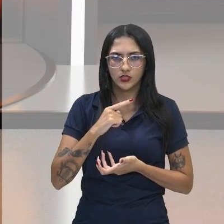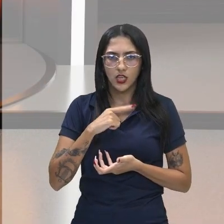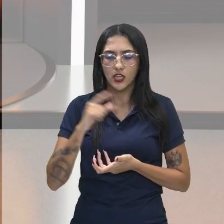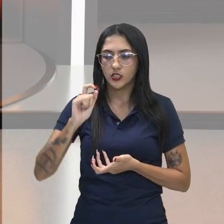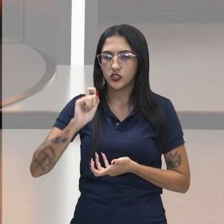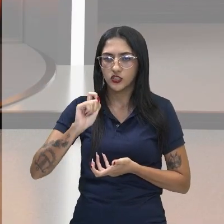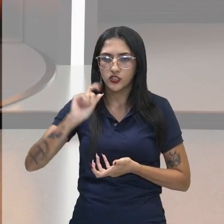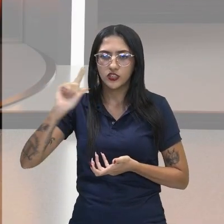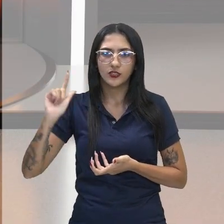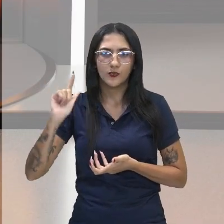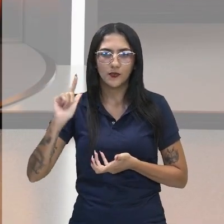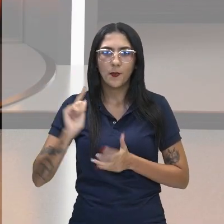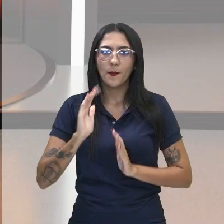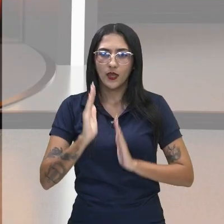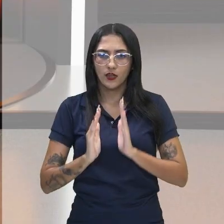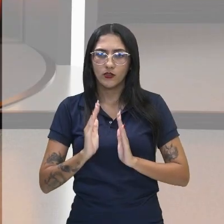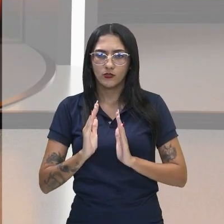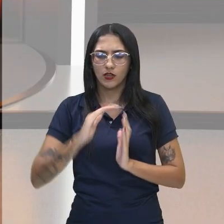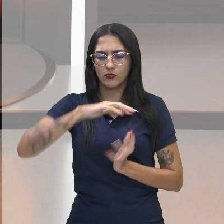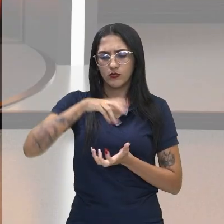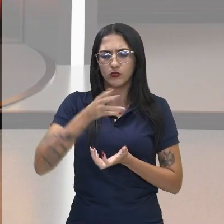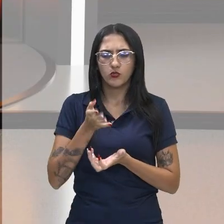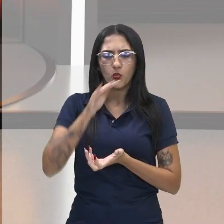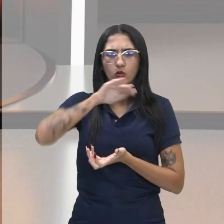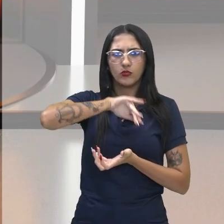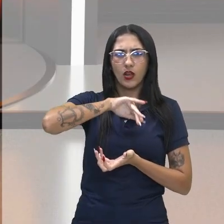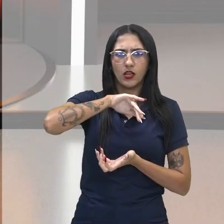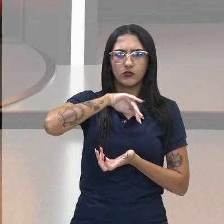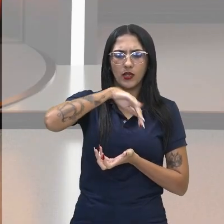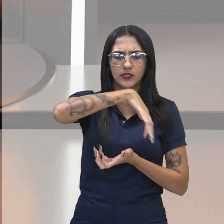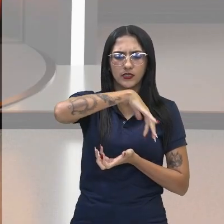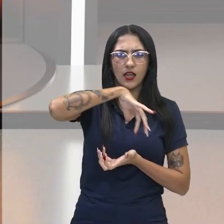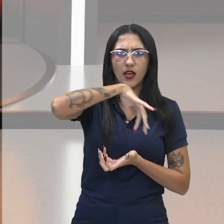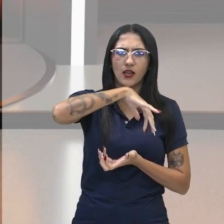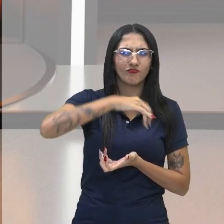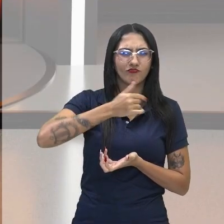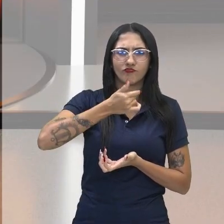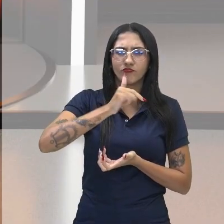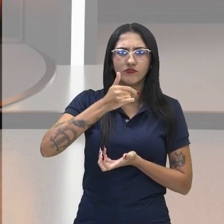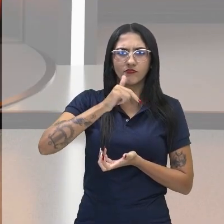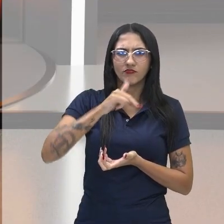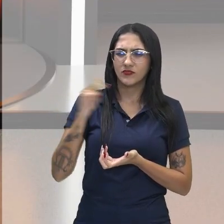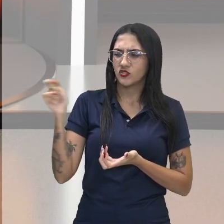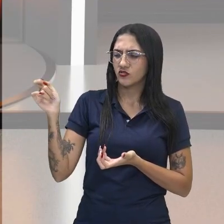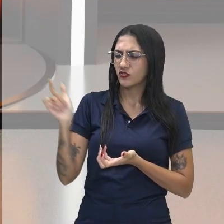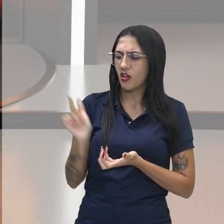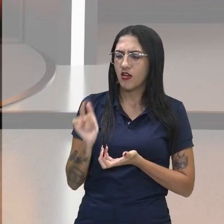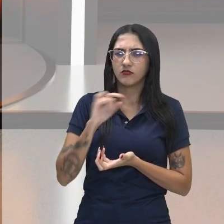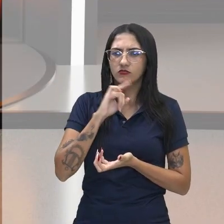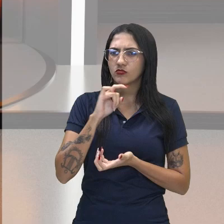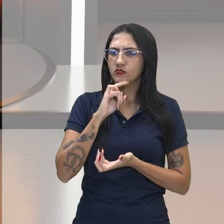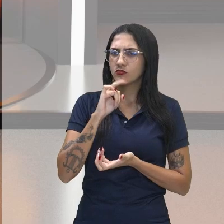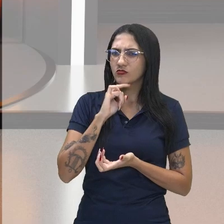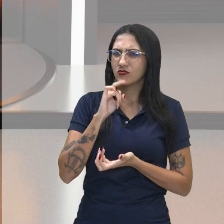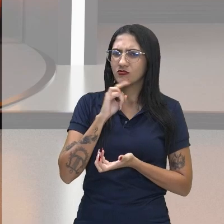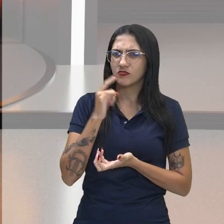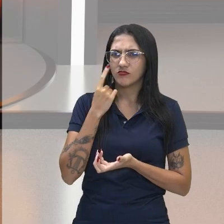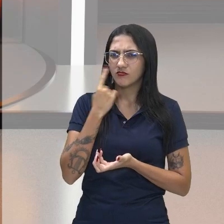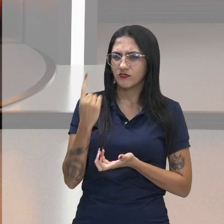ali o dia. E do outro lado, em que essa faixa da Terra, que ela está realizando esse movimento que